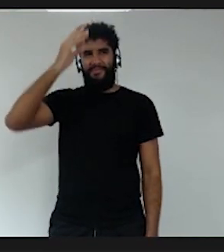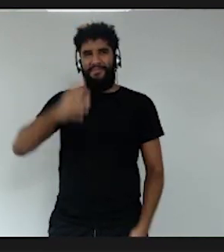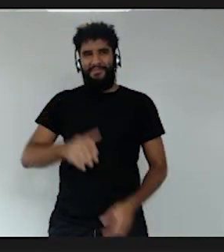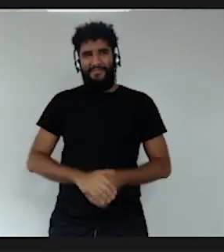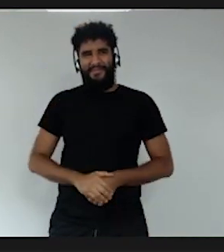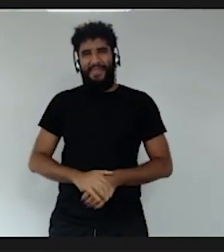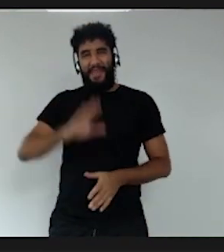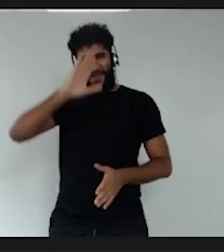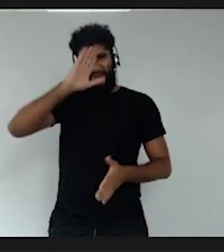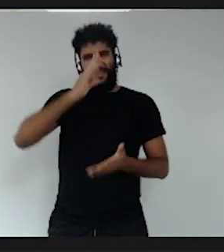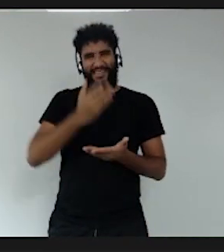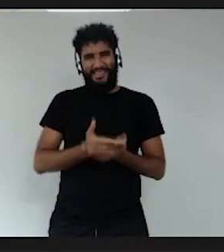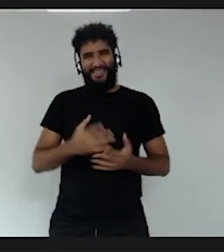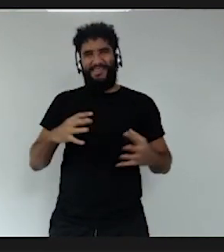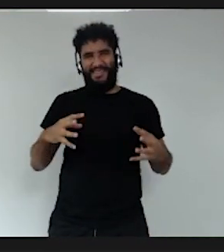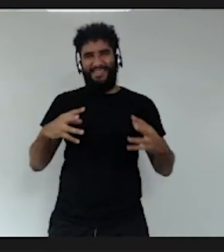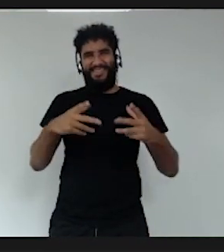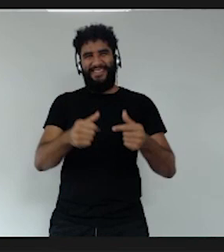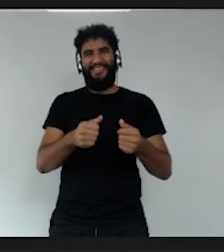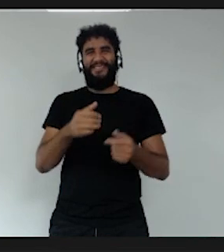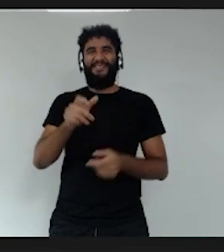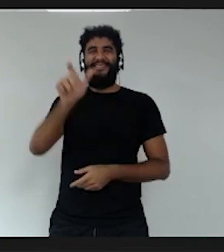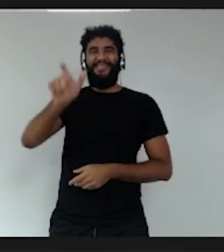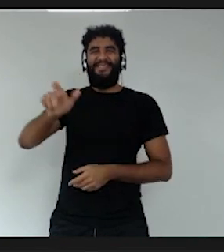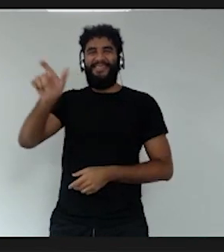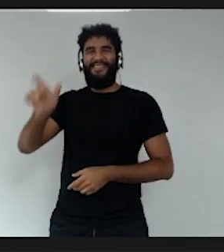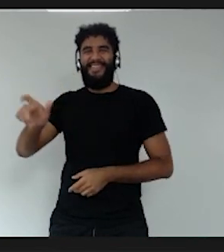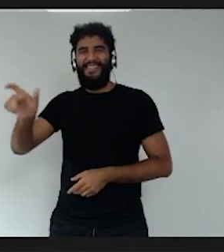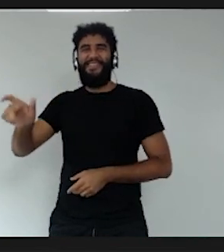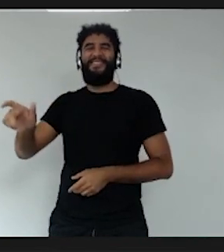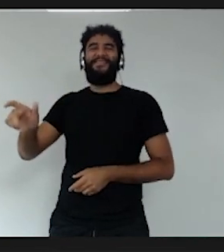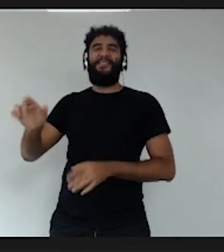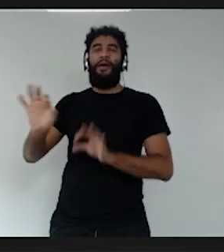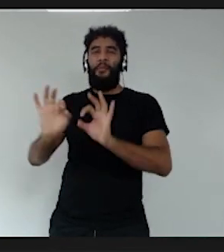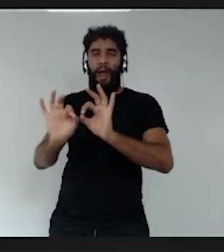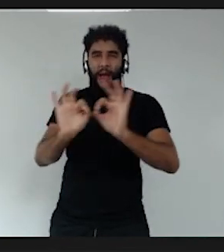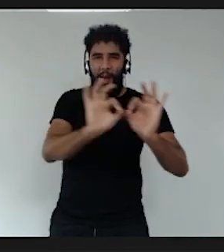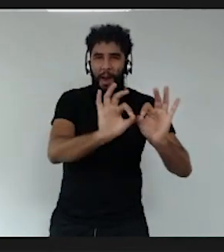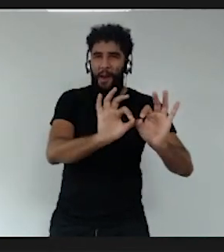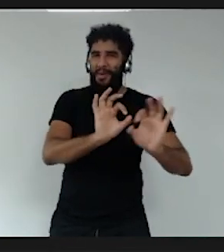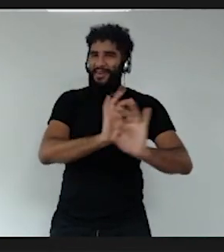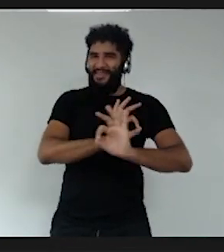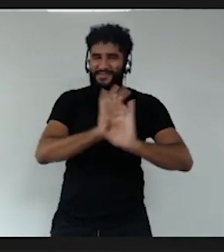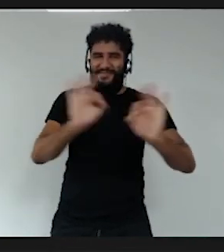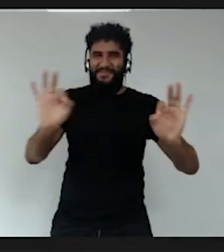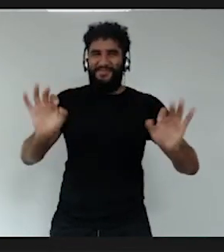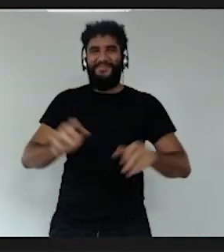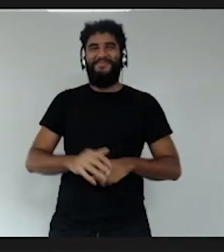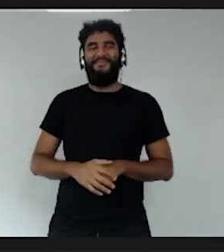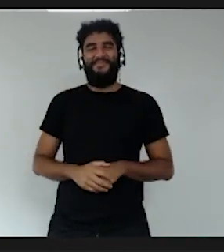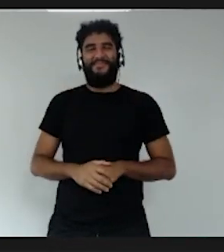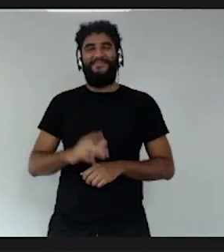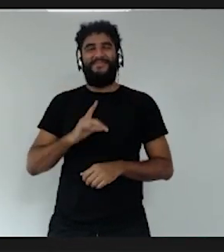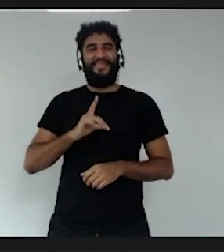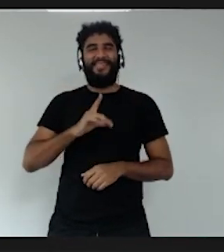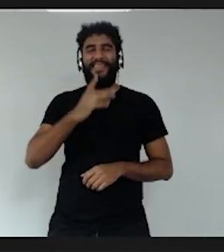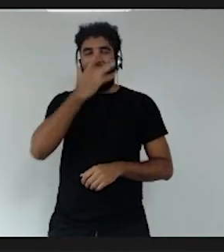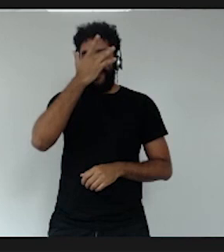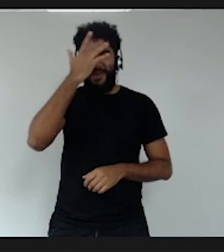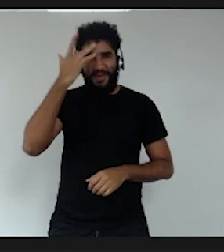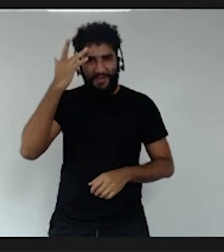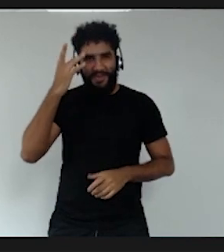Creio que, para todos os ouvintes, foi de extremo proveito tão renomadas pessoas e